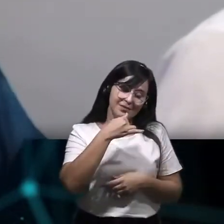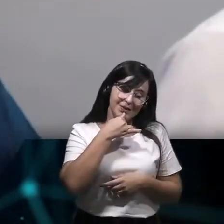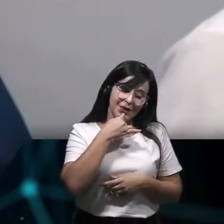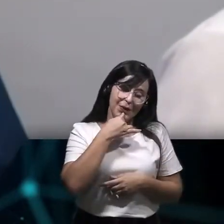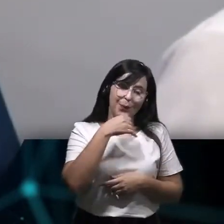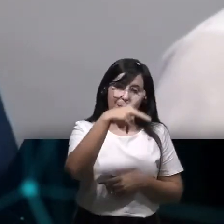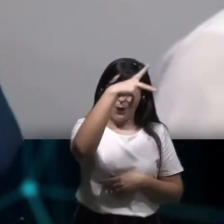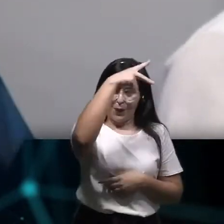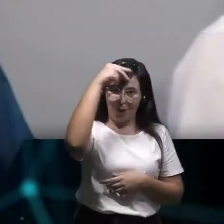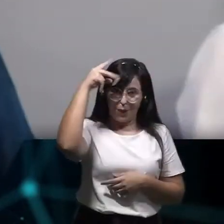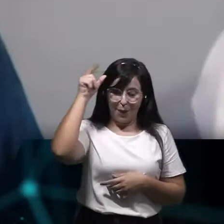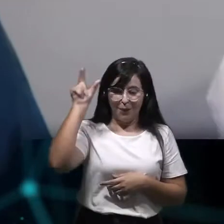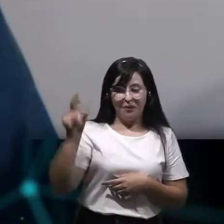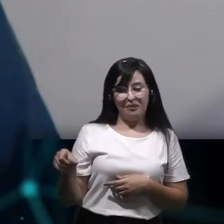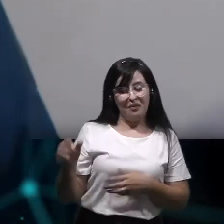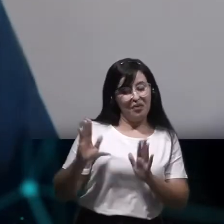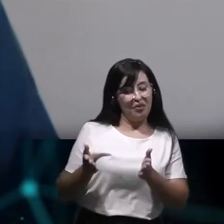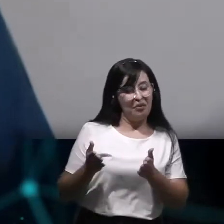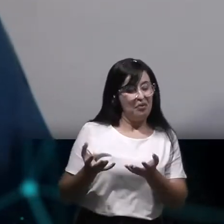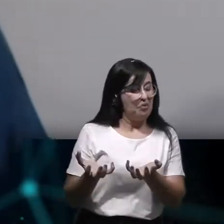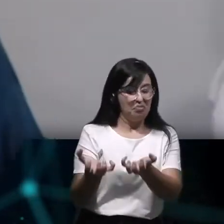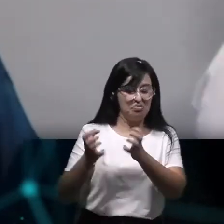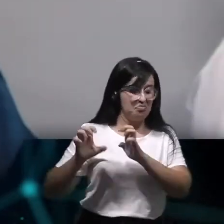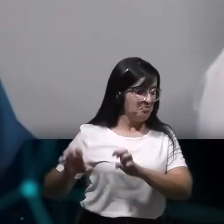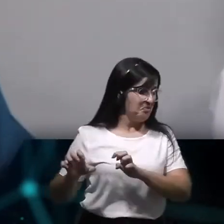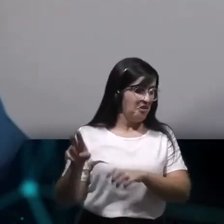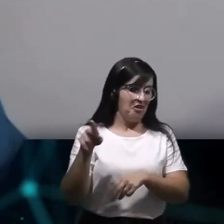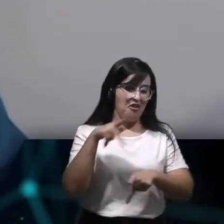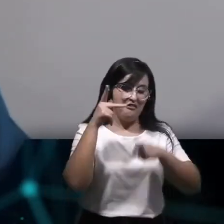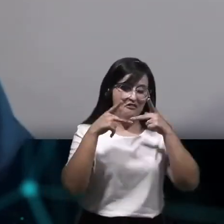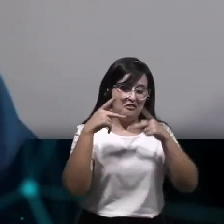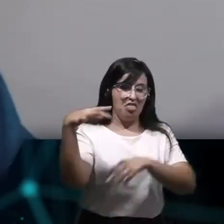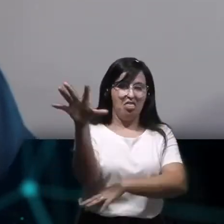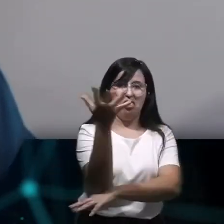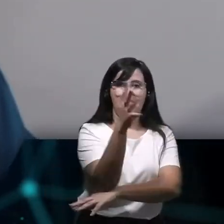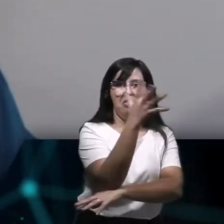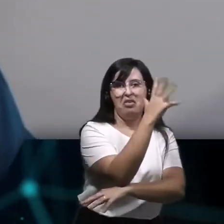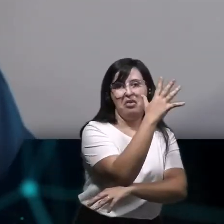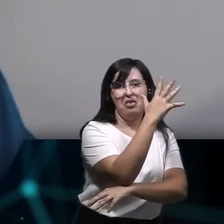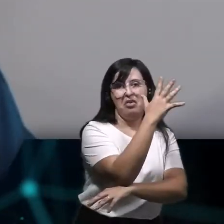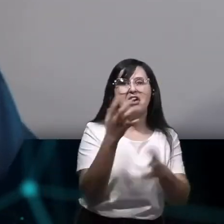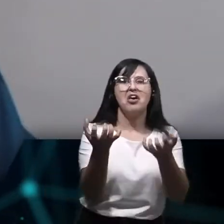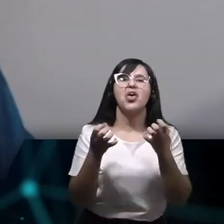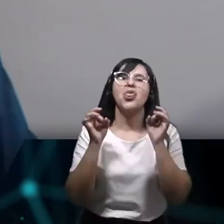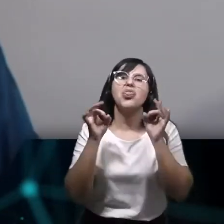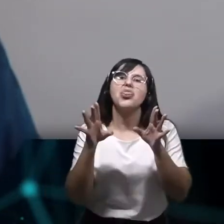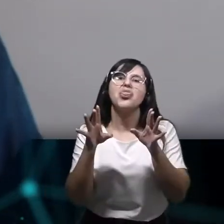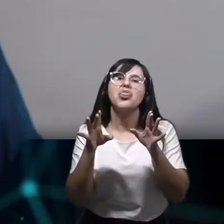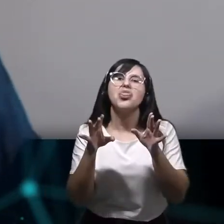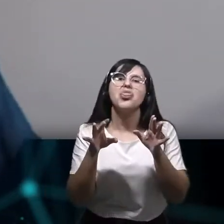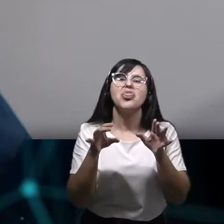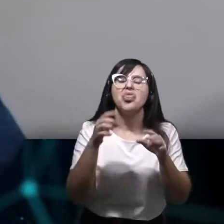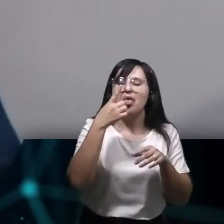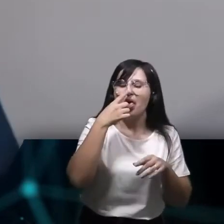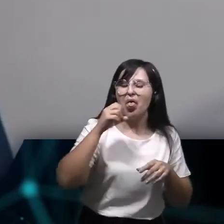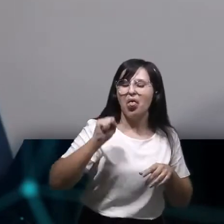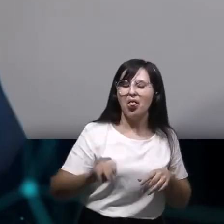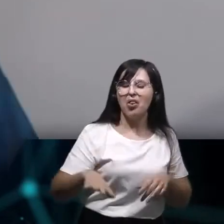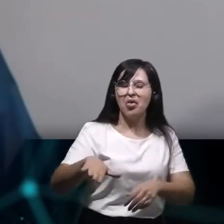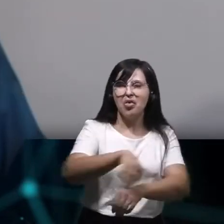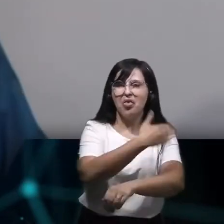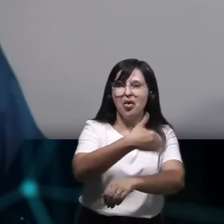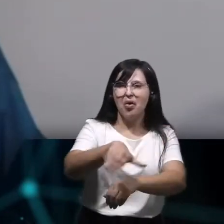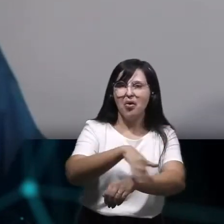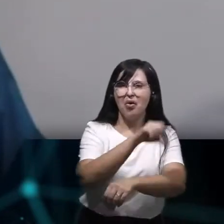não olha com bons olhos para a questão do meio ambiente. Para ele, o meio ambiente é jogar, deixar o lixo na rua de São Domingo. Para ele, o meio